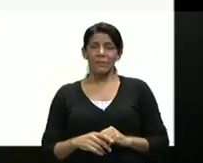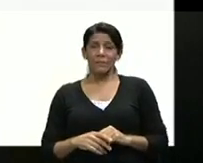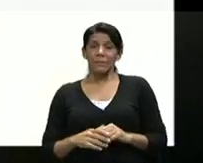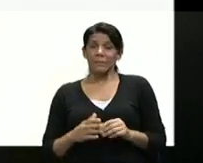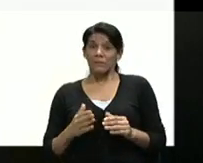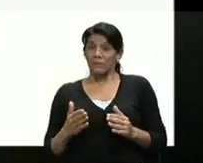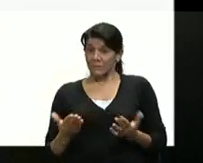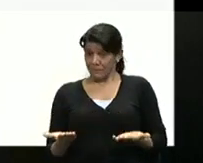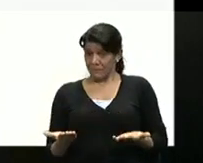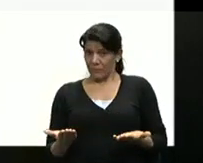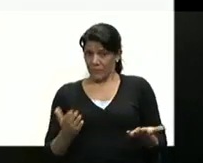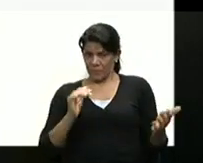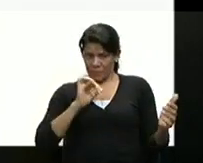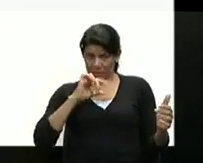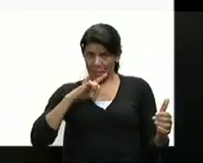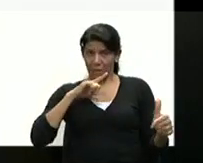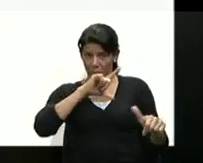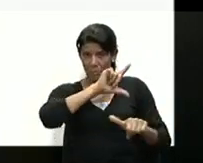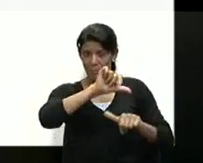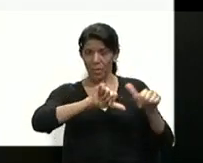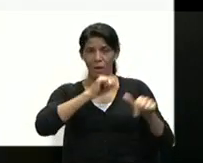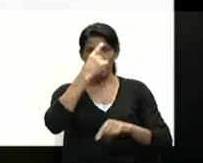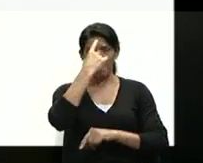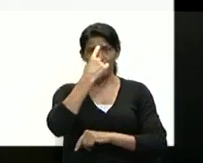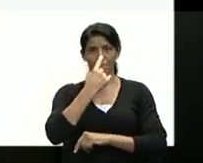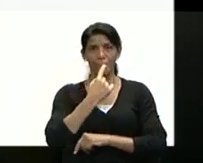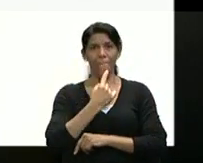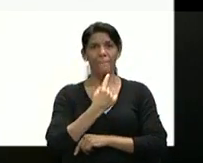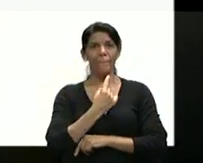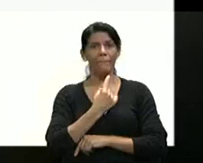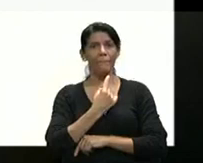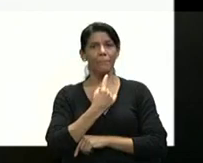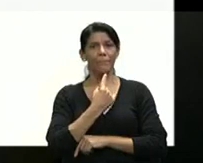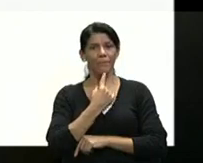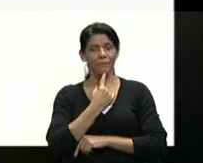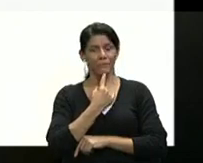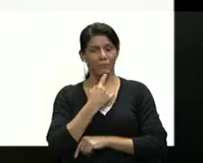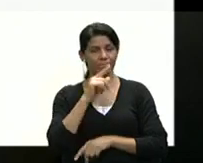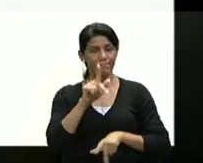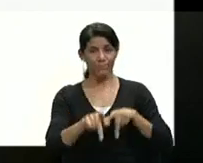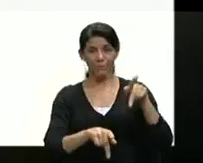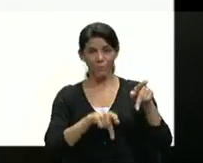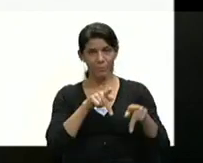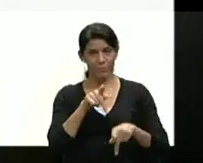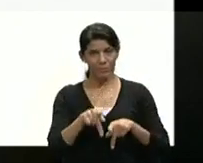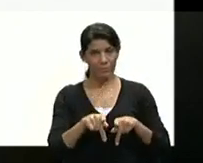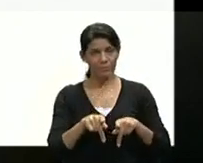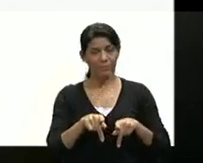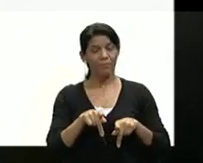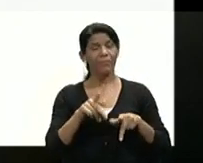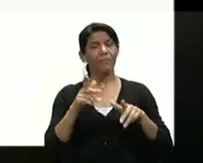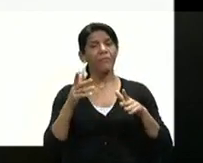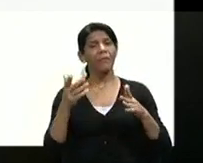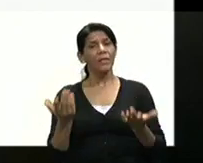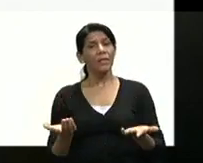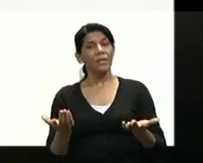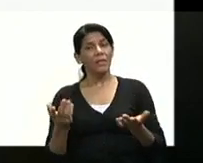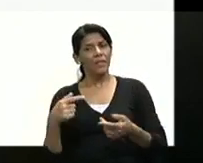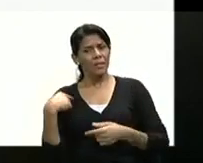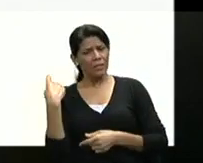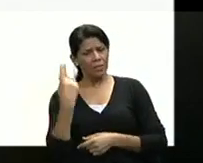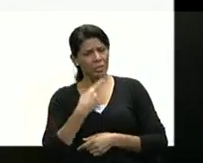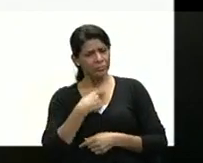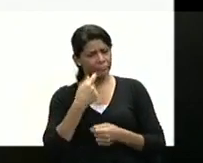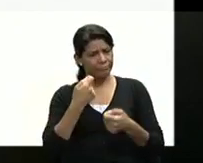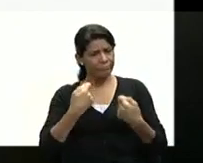temos uma mudança no perfil, uma mudança demográfica da população, isso nos leva a